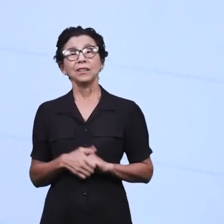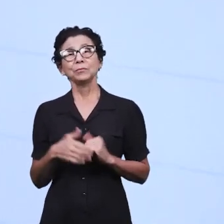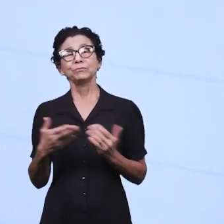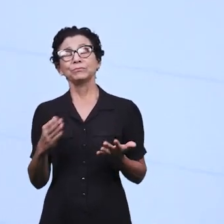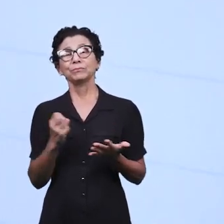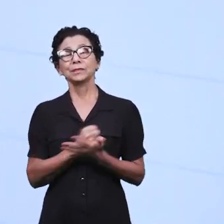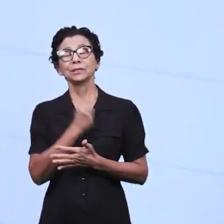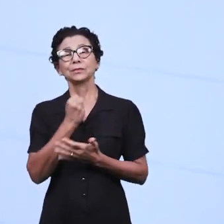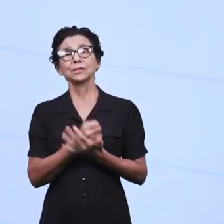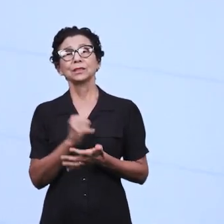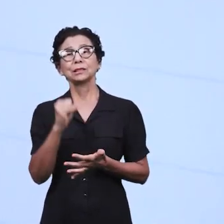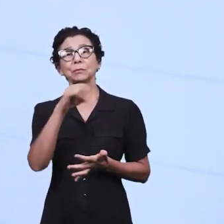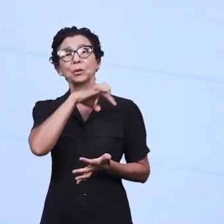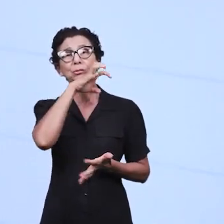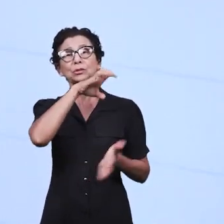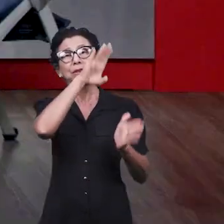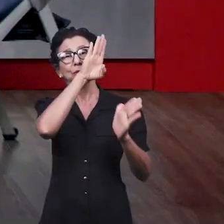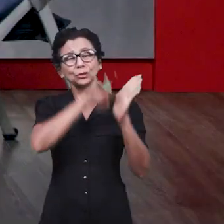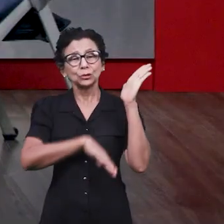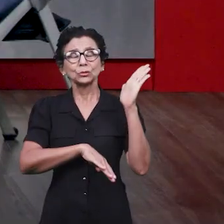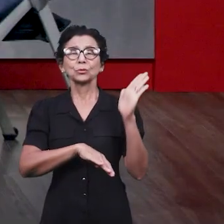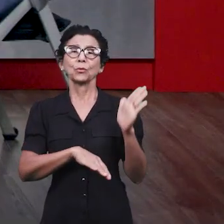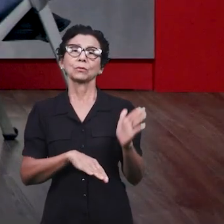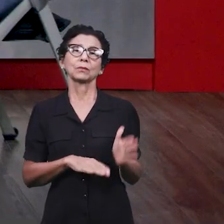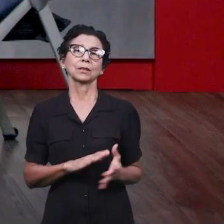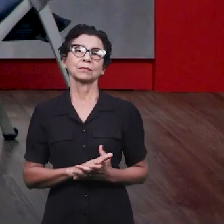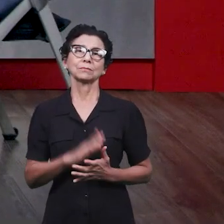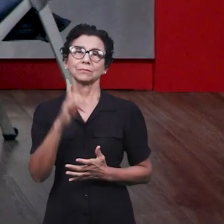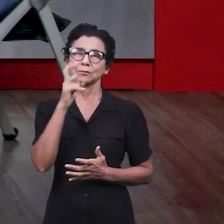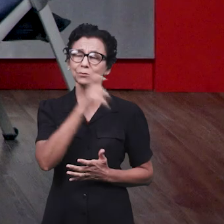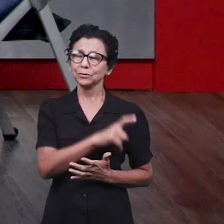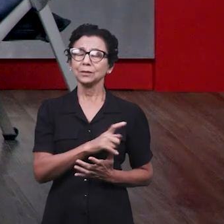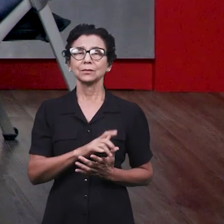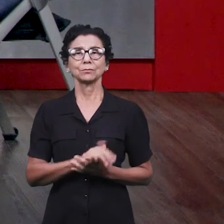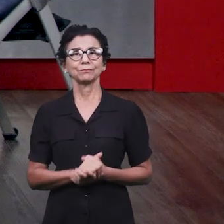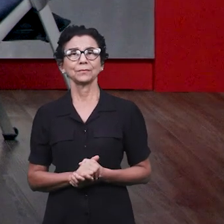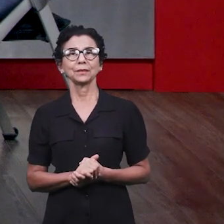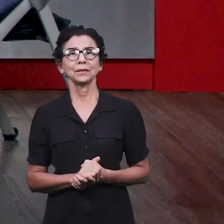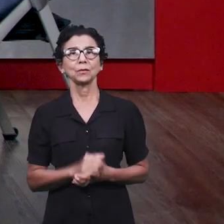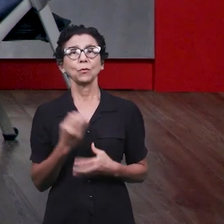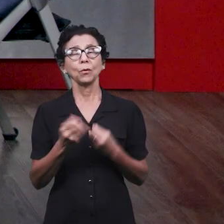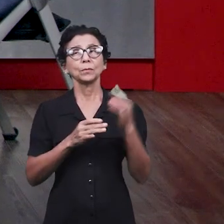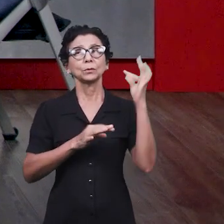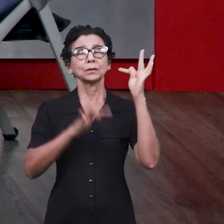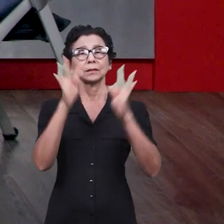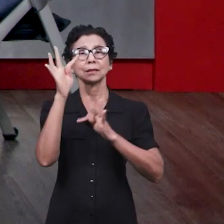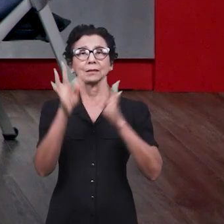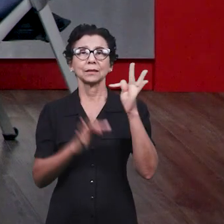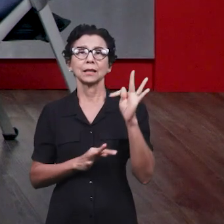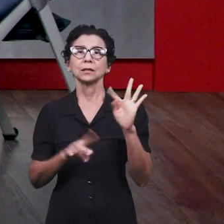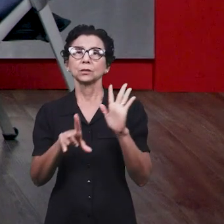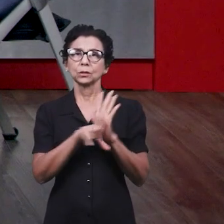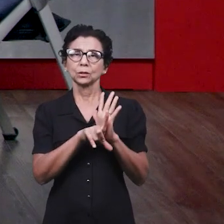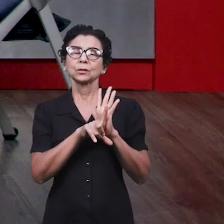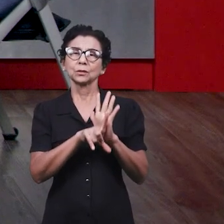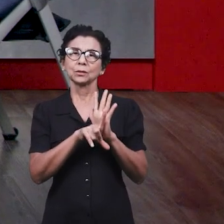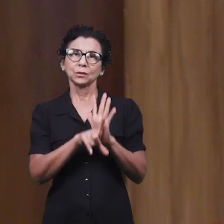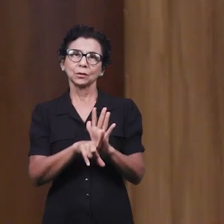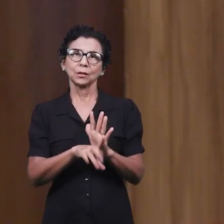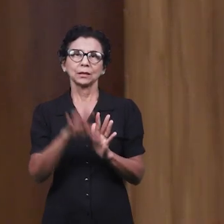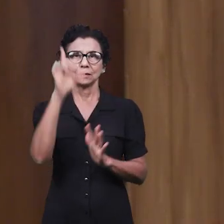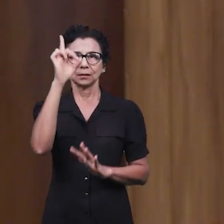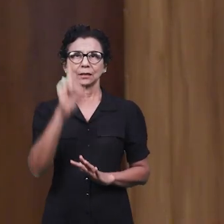acaba dificultando na questão orçamentária para a pessoa fazer um tratamento. Então, a lei traz essa isenção. E tem um